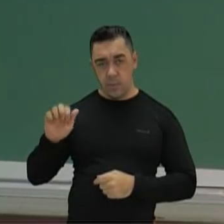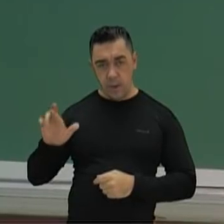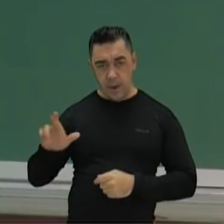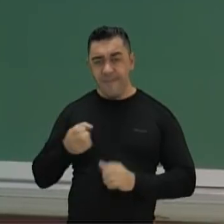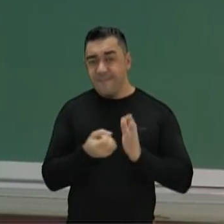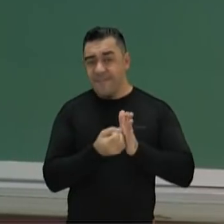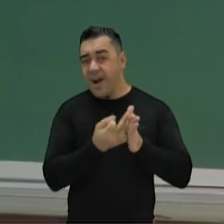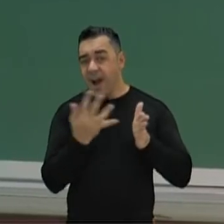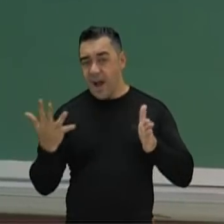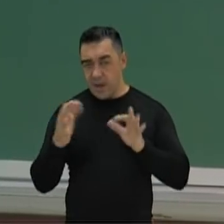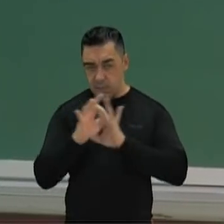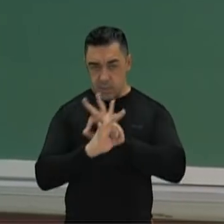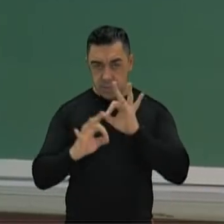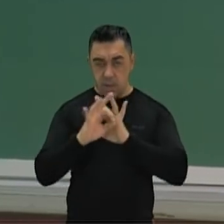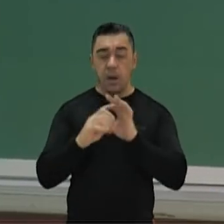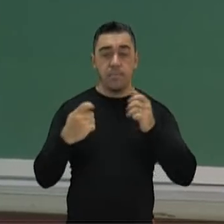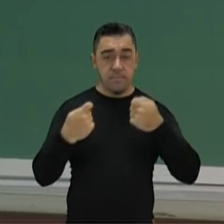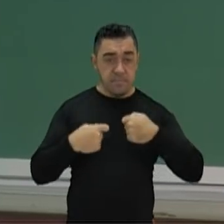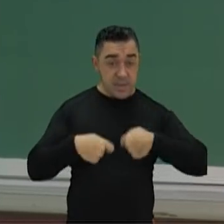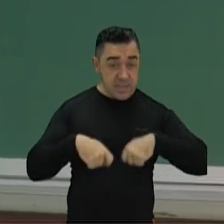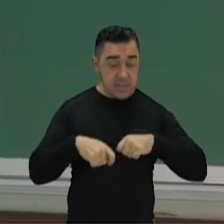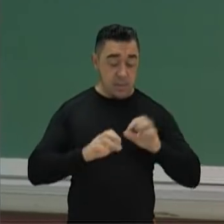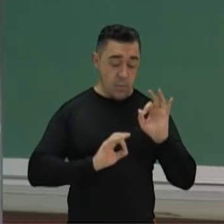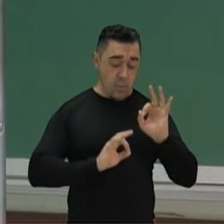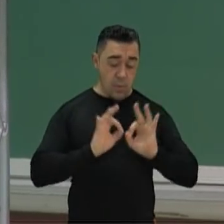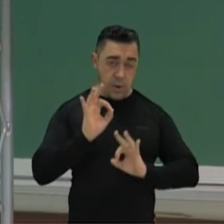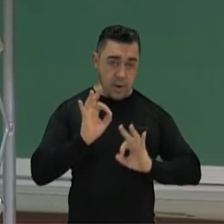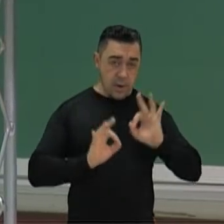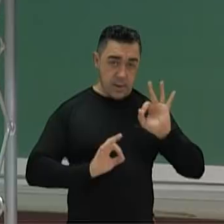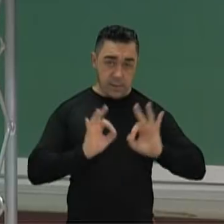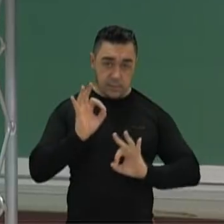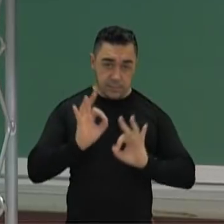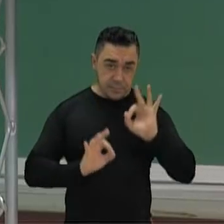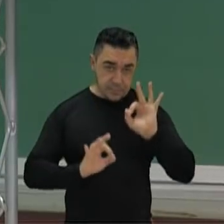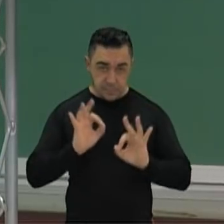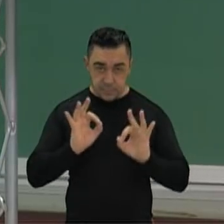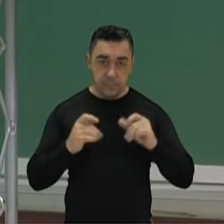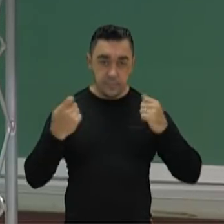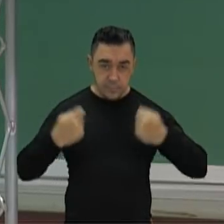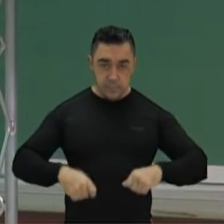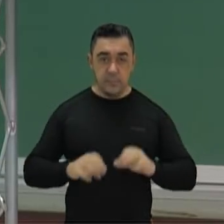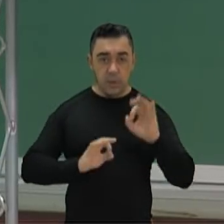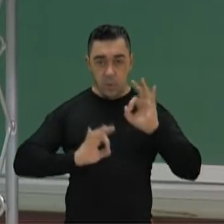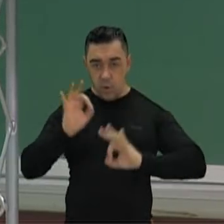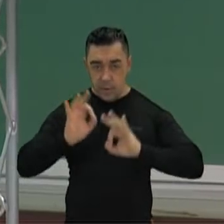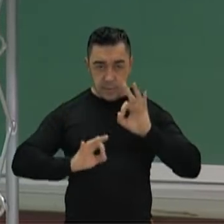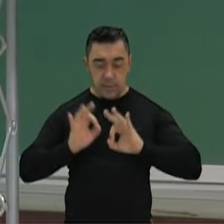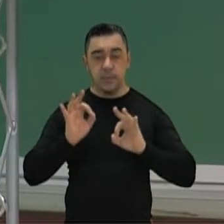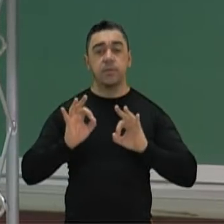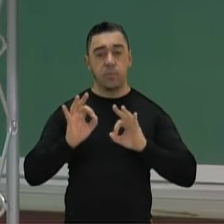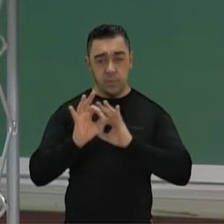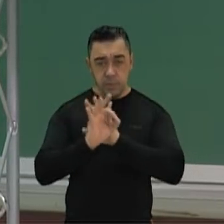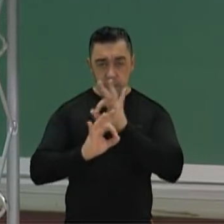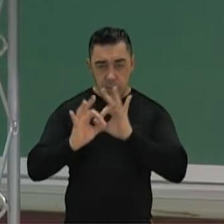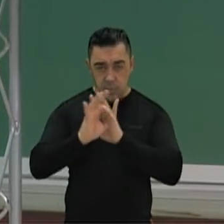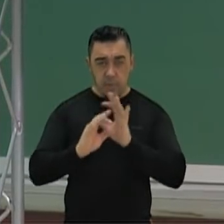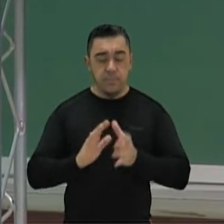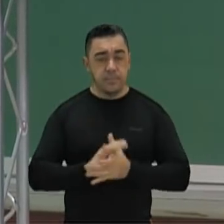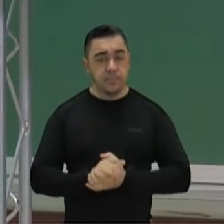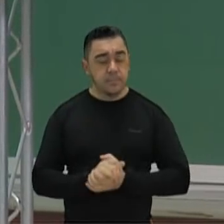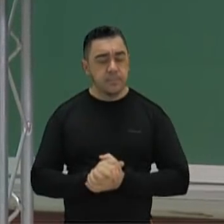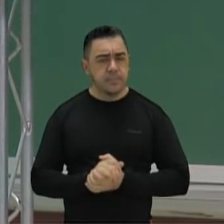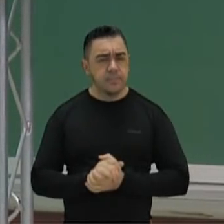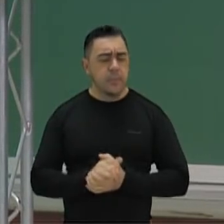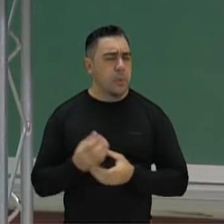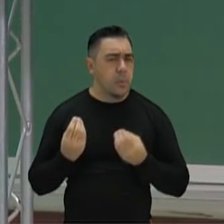essas células têm que estar organizadas. Elas têm que ter uma organização celular. E como que funciona isso?